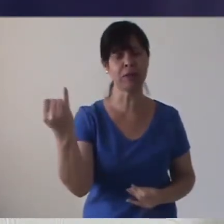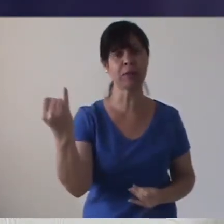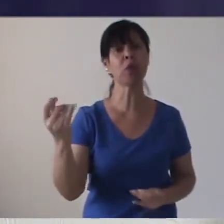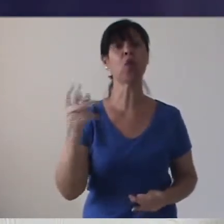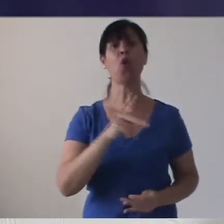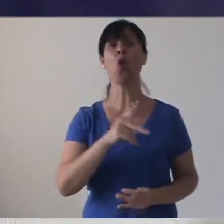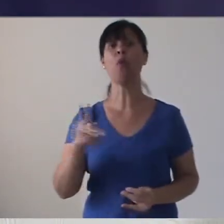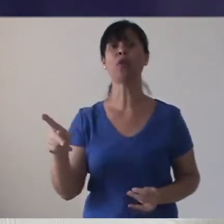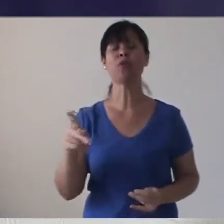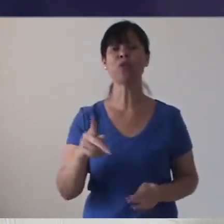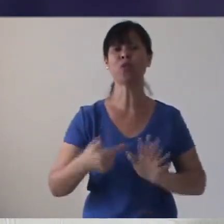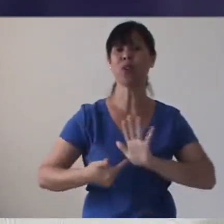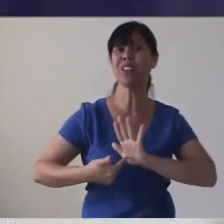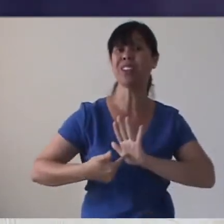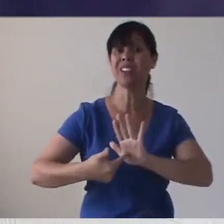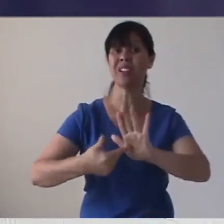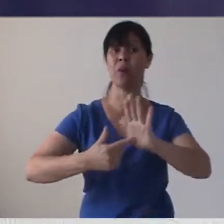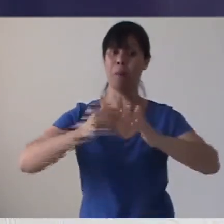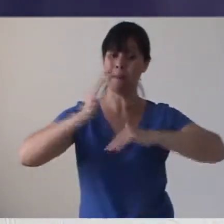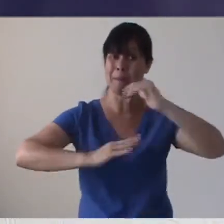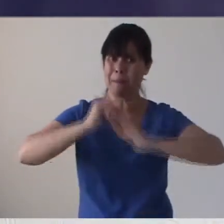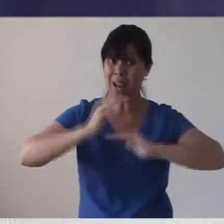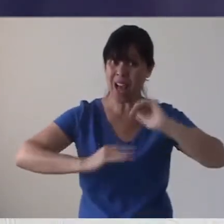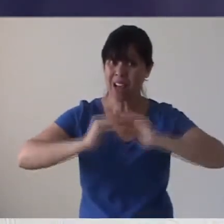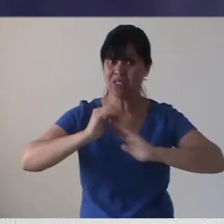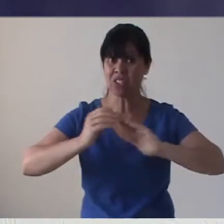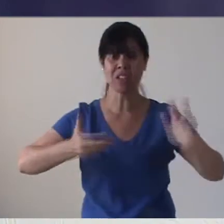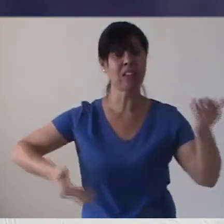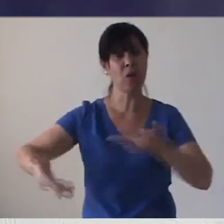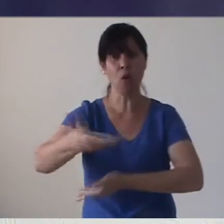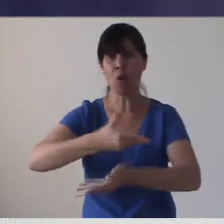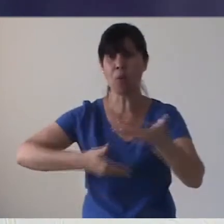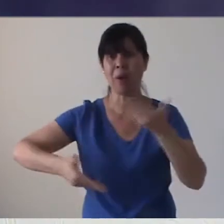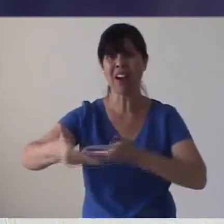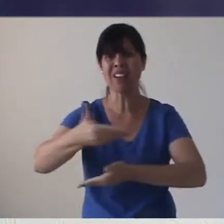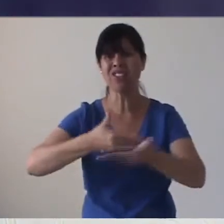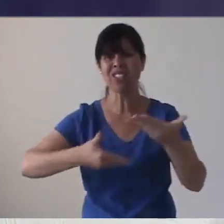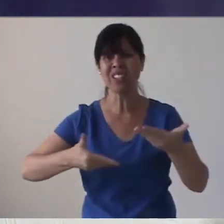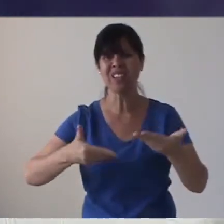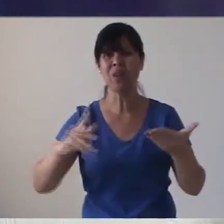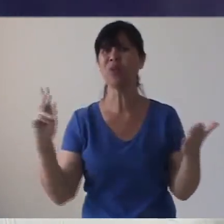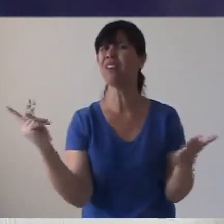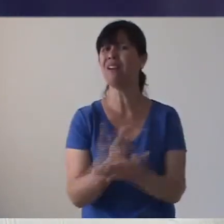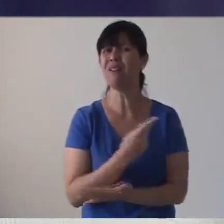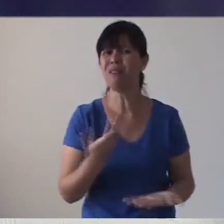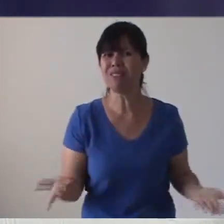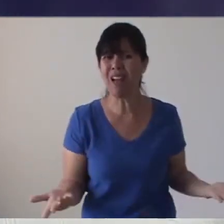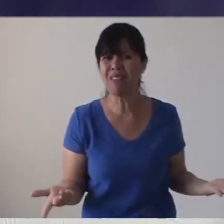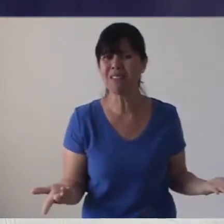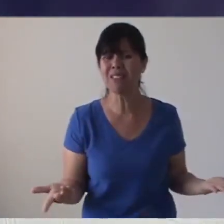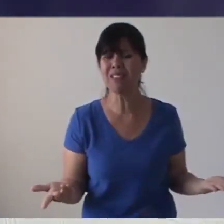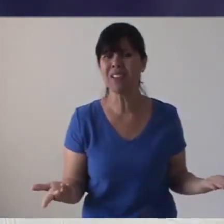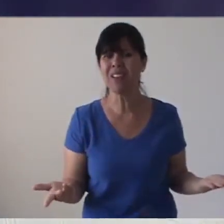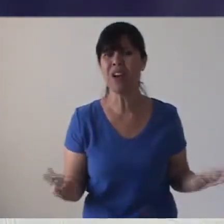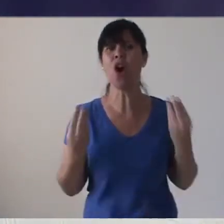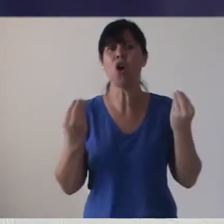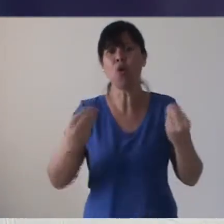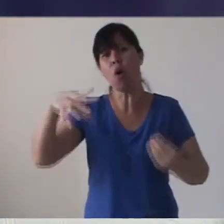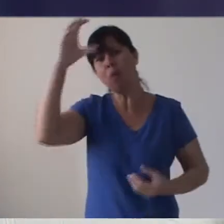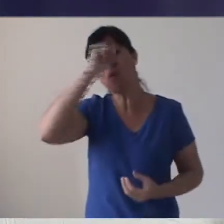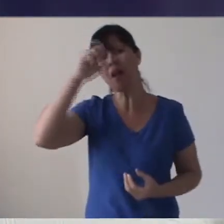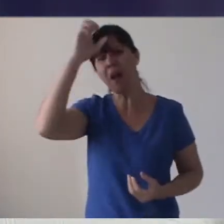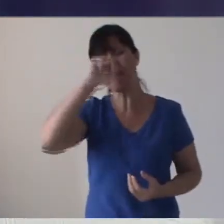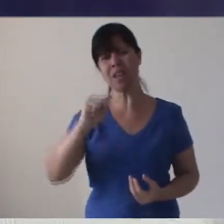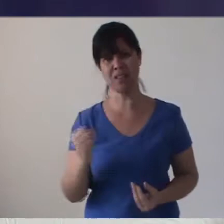que não compartilha suas práticas morre seco. Como é que ele aprende? Como é que a gente aprende? Se não